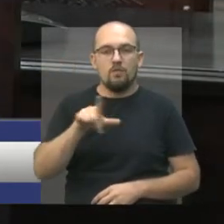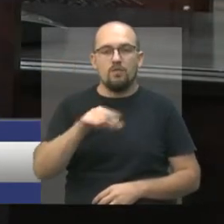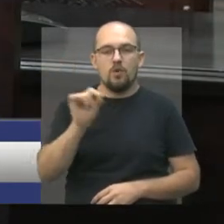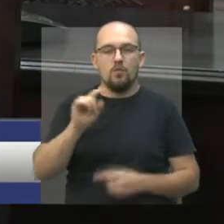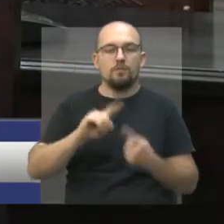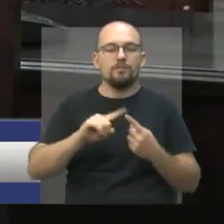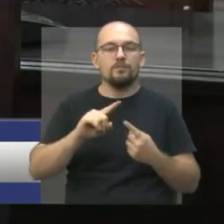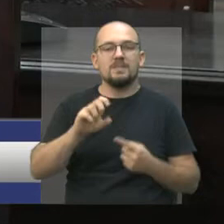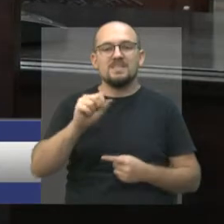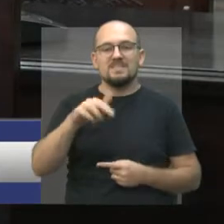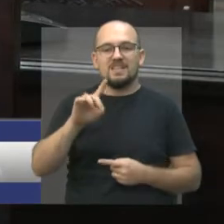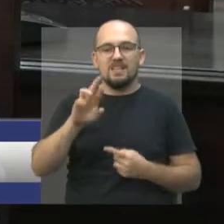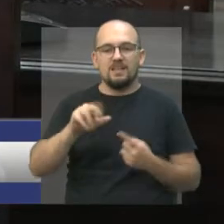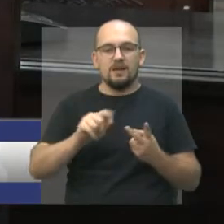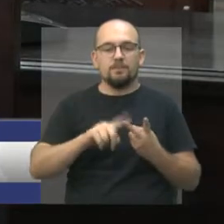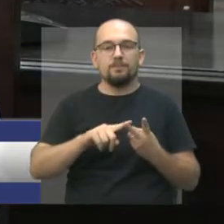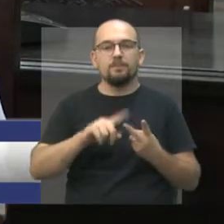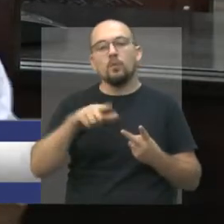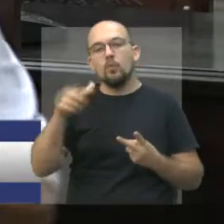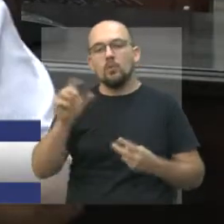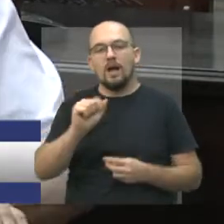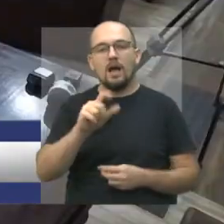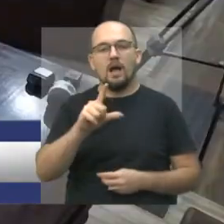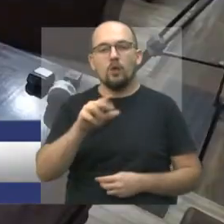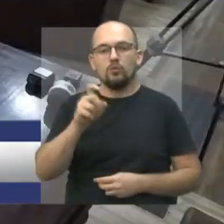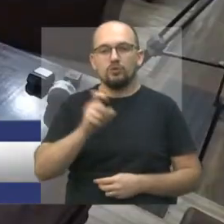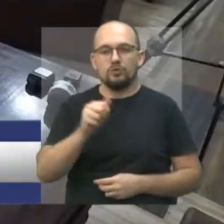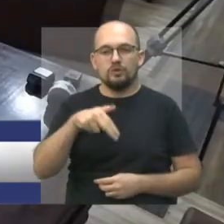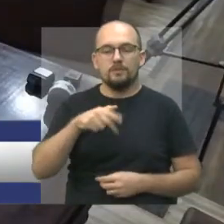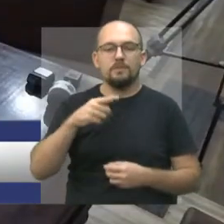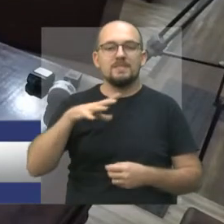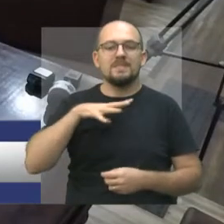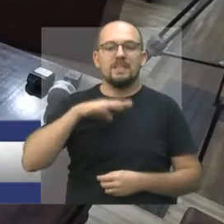da Cidade Alta, o Aluxan. Por favor, senhor presidente.